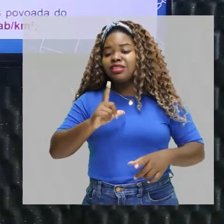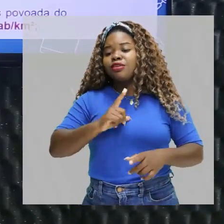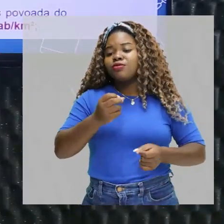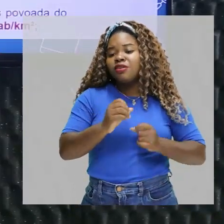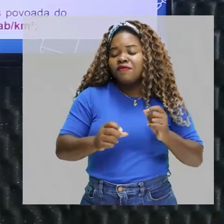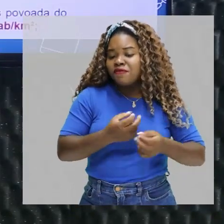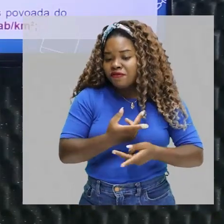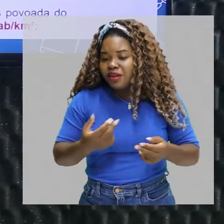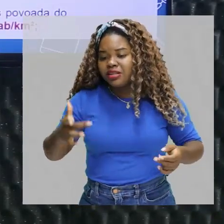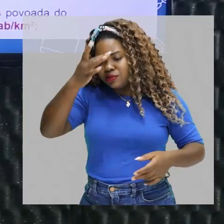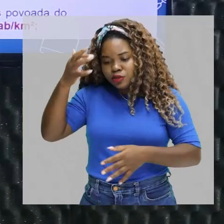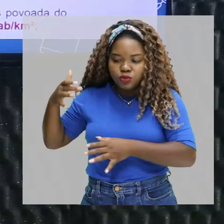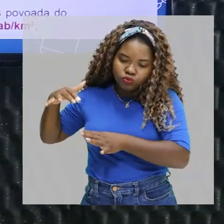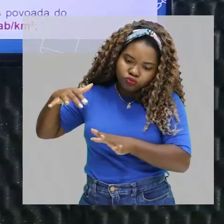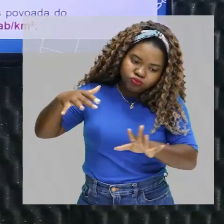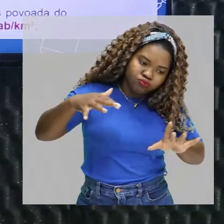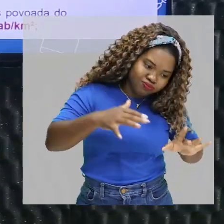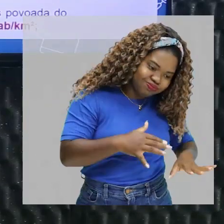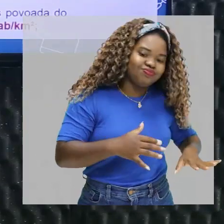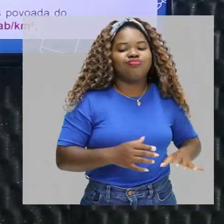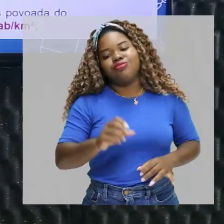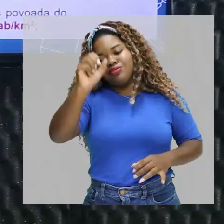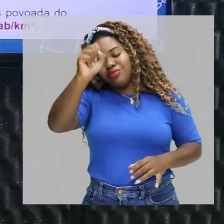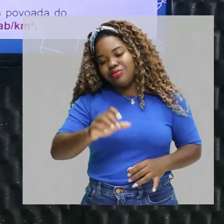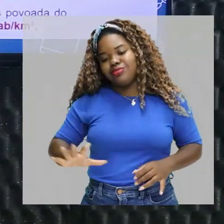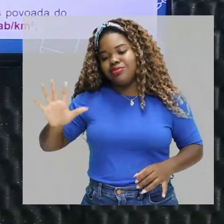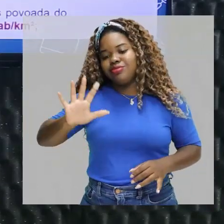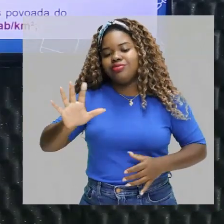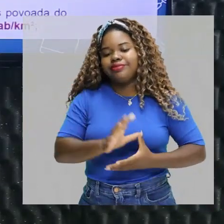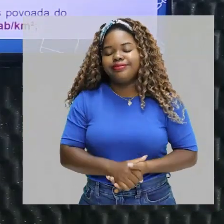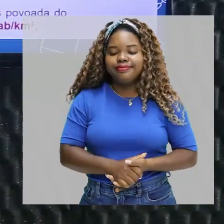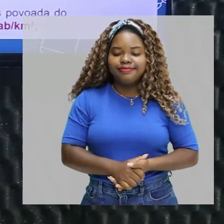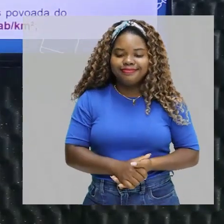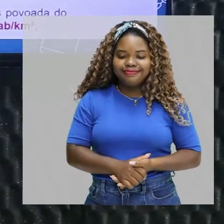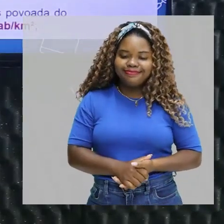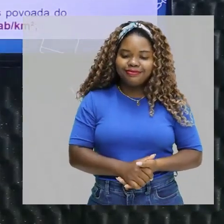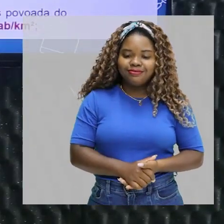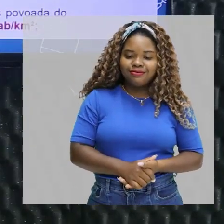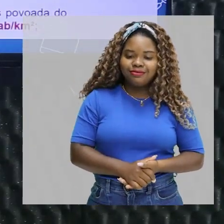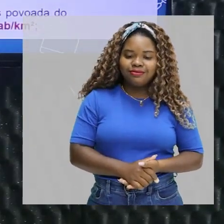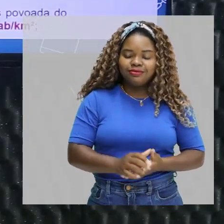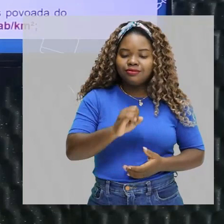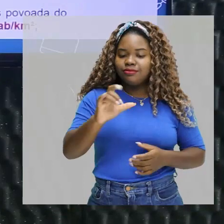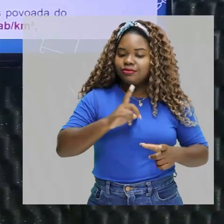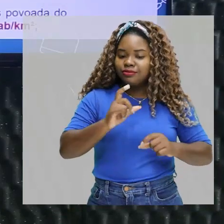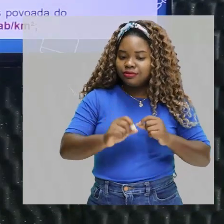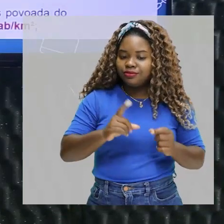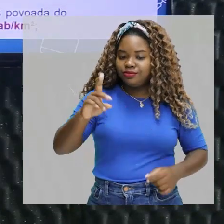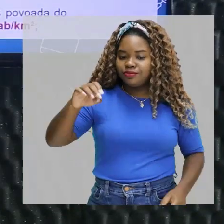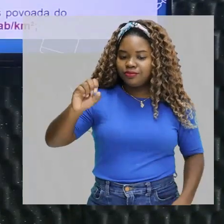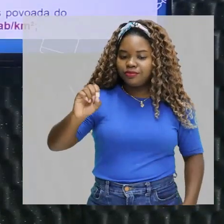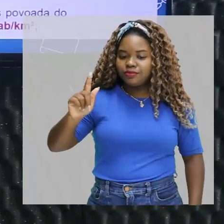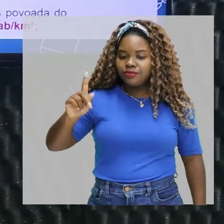populacional né Por uma parte do território brasileiro Então se vamos levar por exemplo as nossas dimensões de densidade